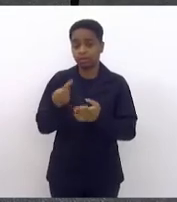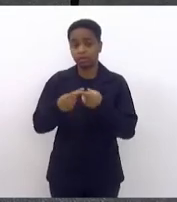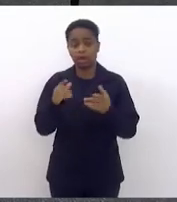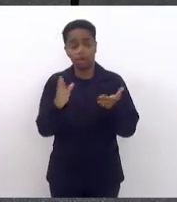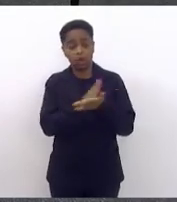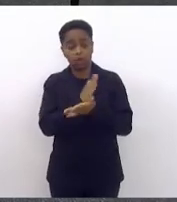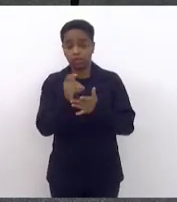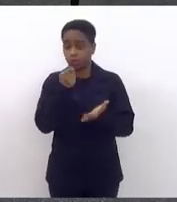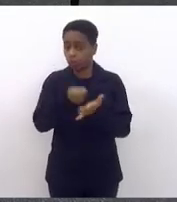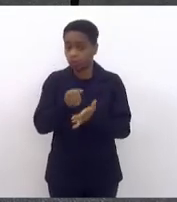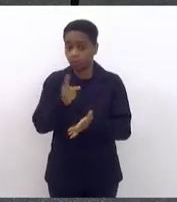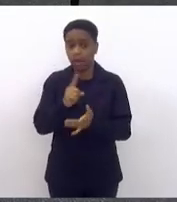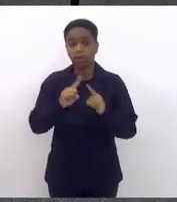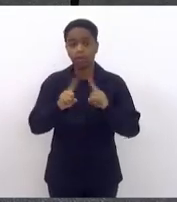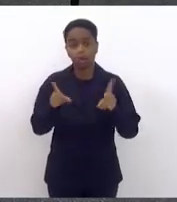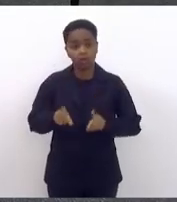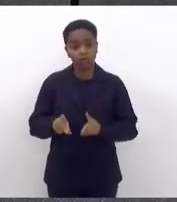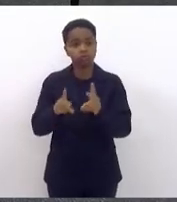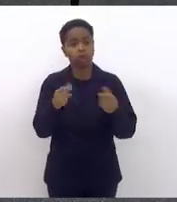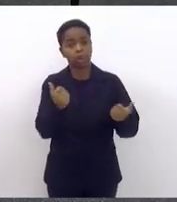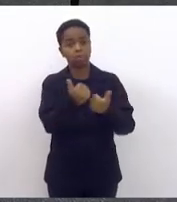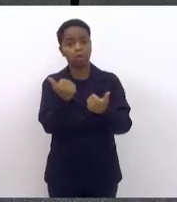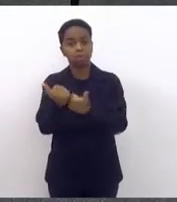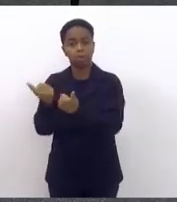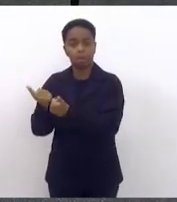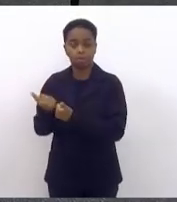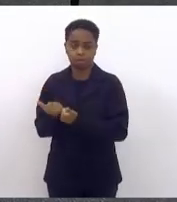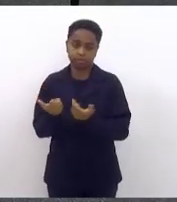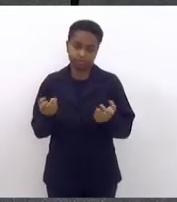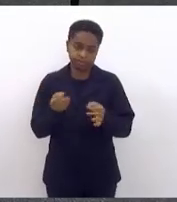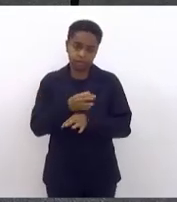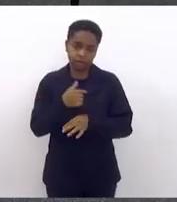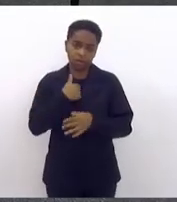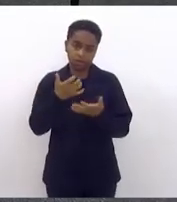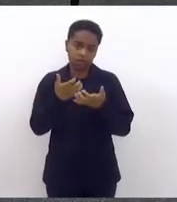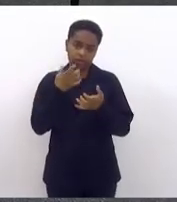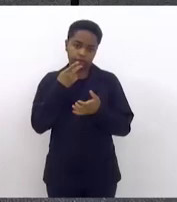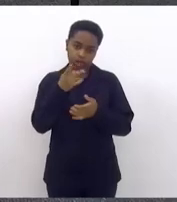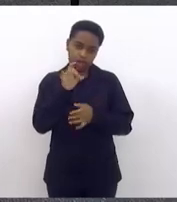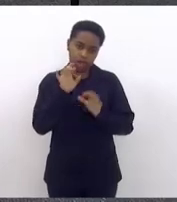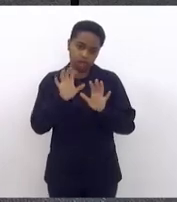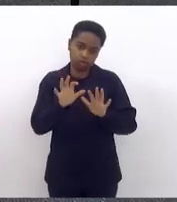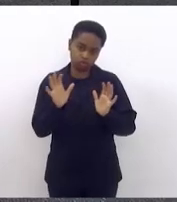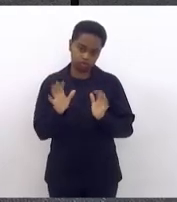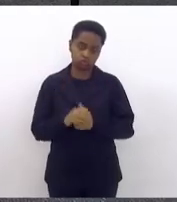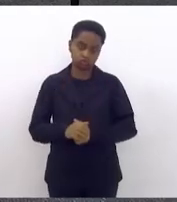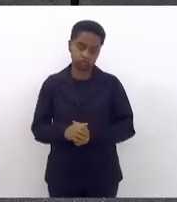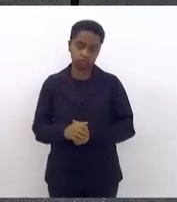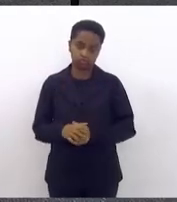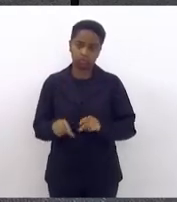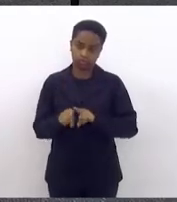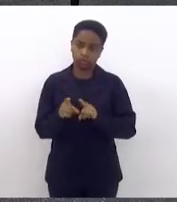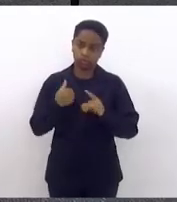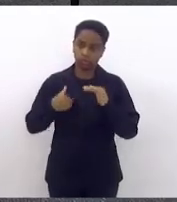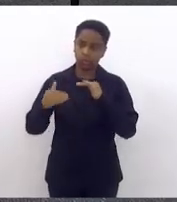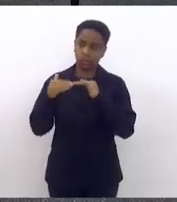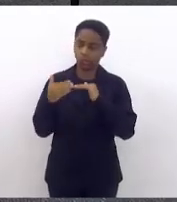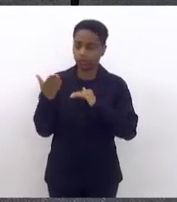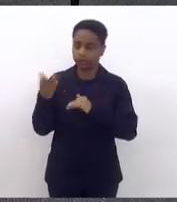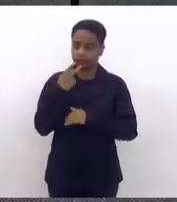e continua tendo incentivo. Era isso que eu queria colocar, me congratulando com a sua